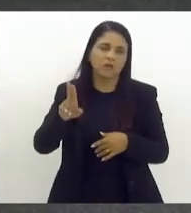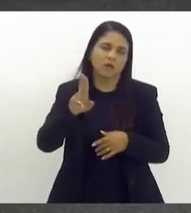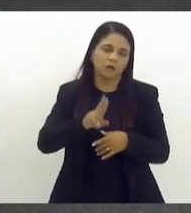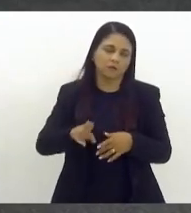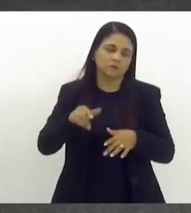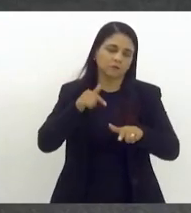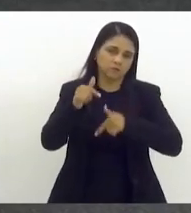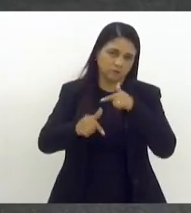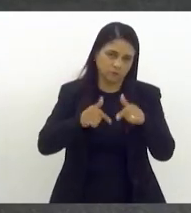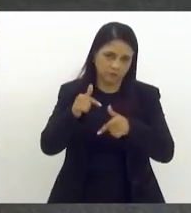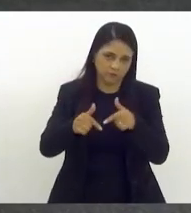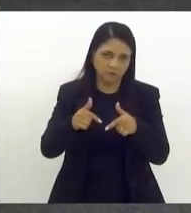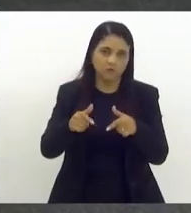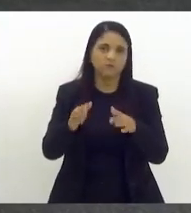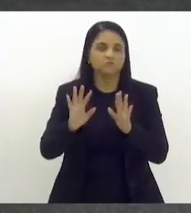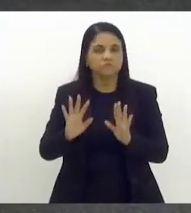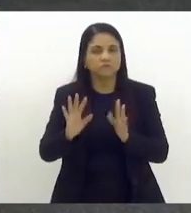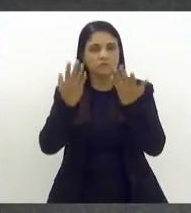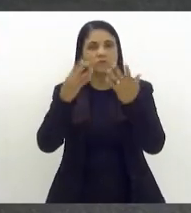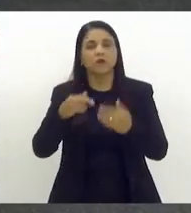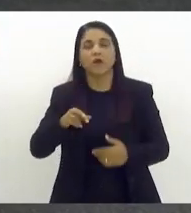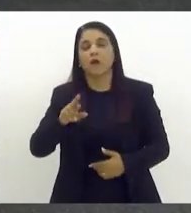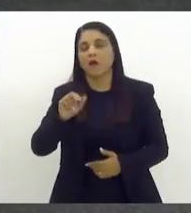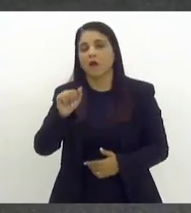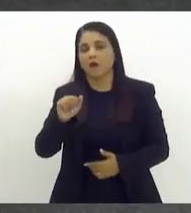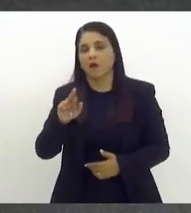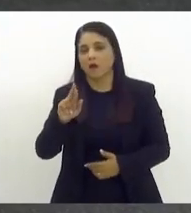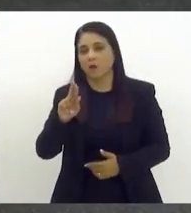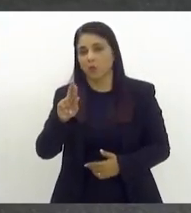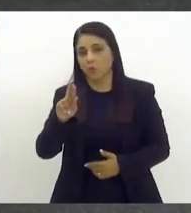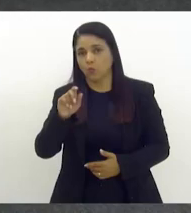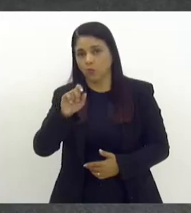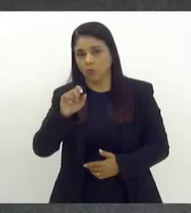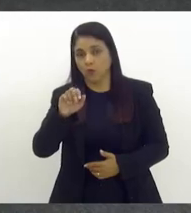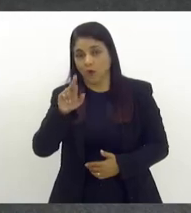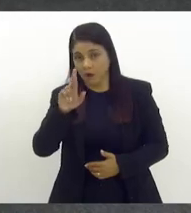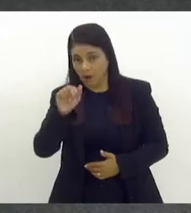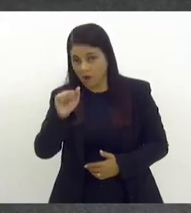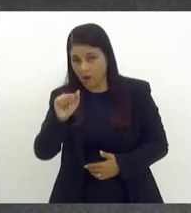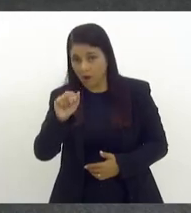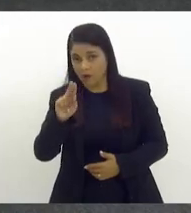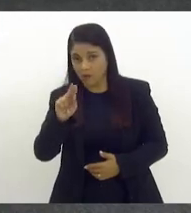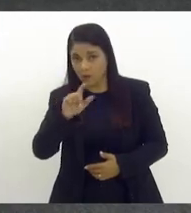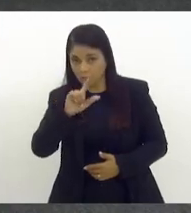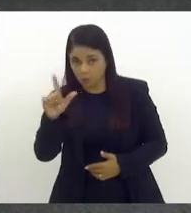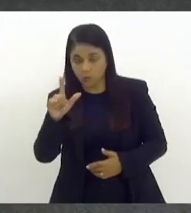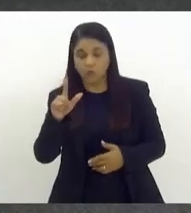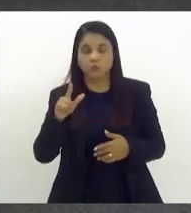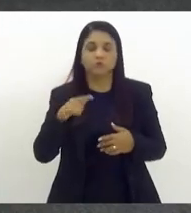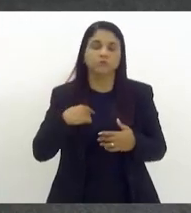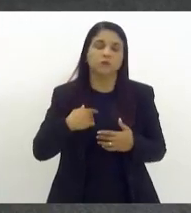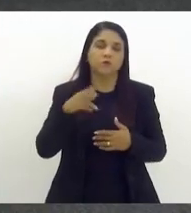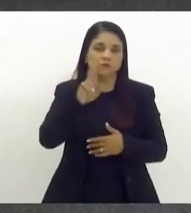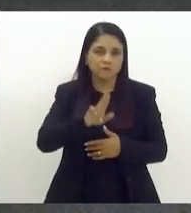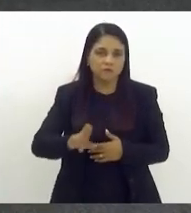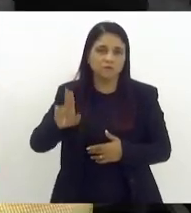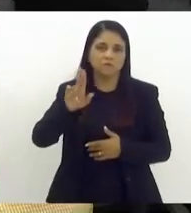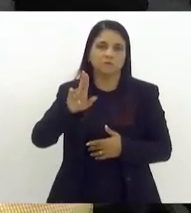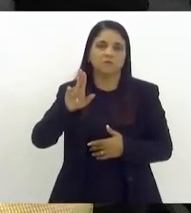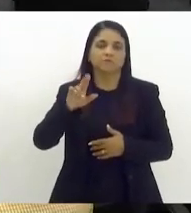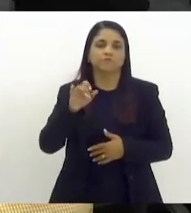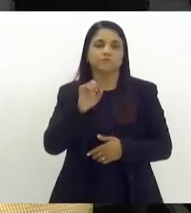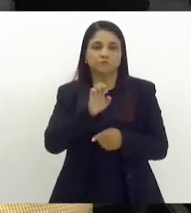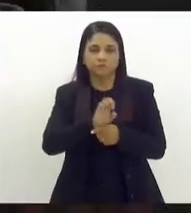Então, saudar também o nosso magnífico Raul, o reitor lá da Universidade Estadual de Campos. Obrigada.